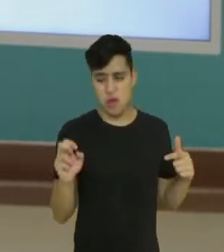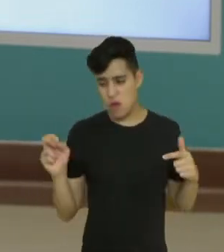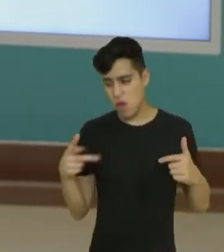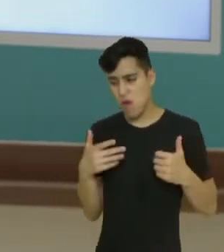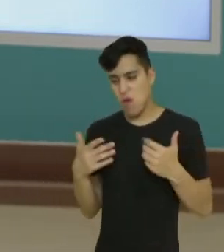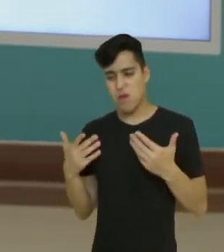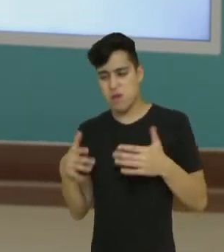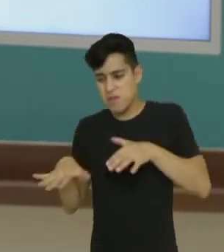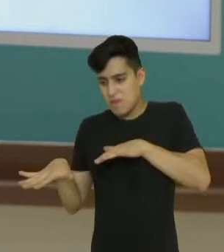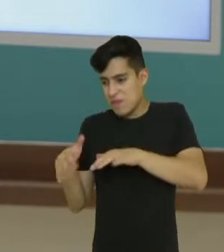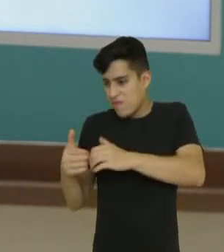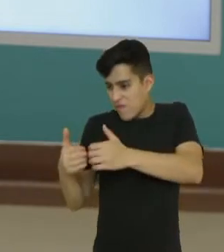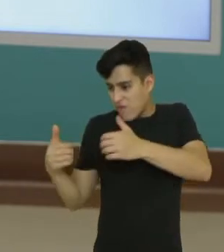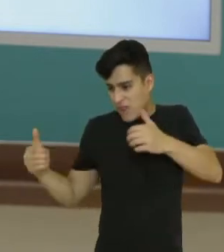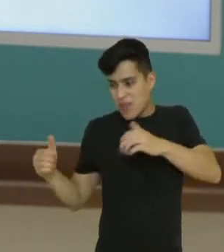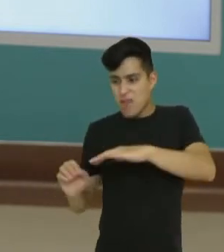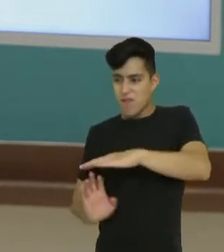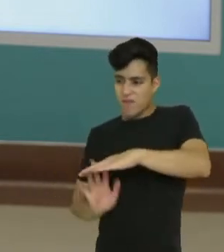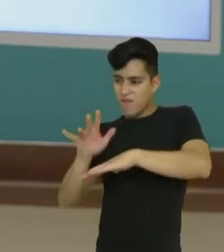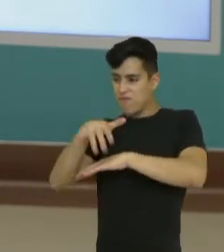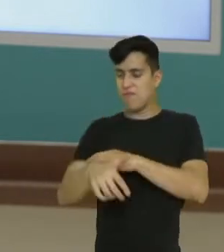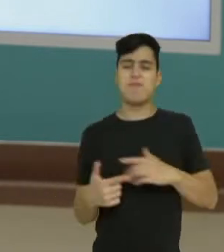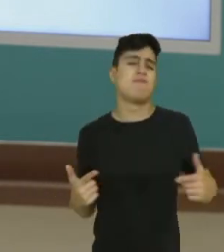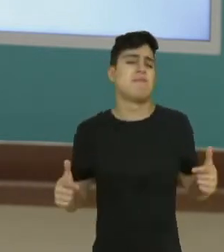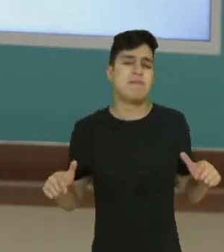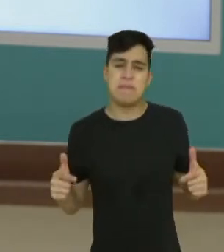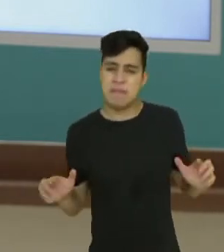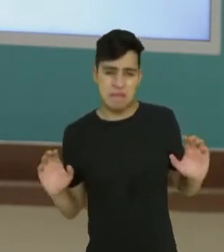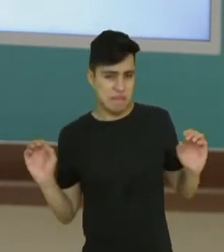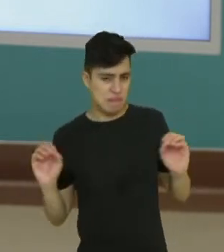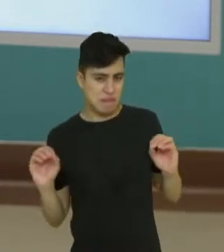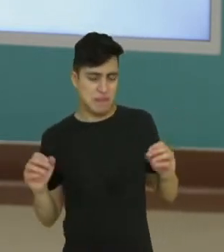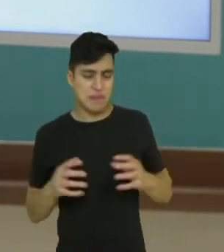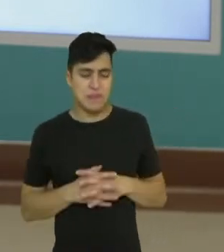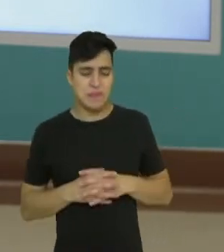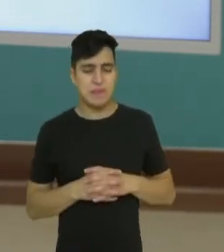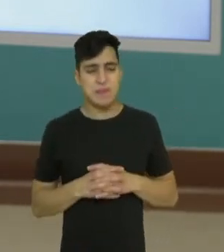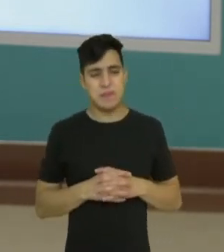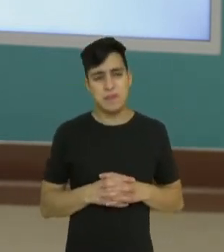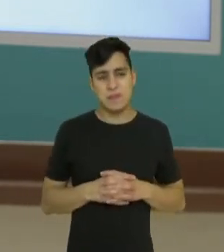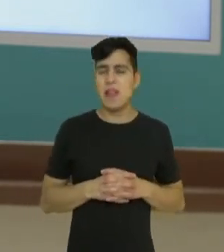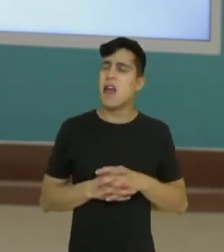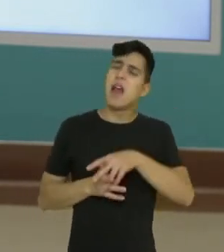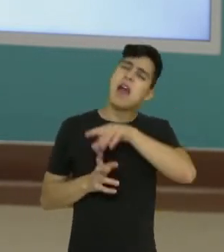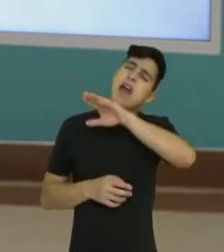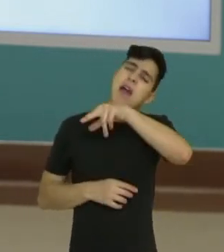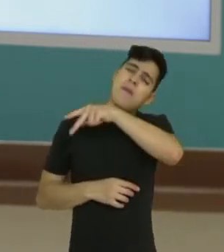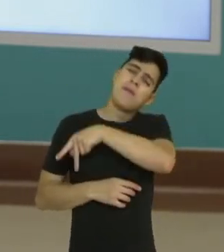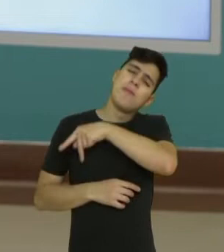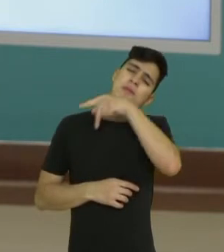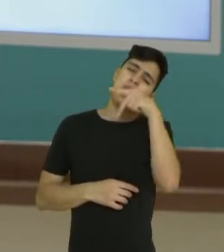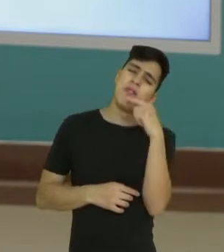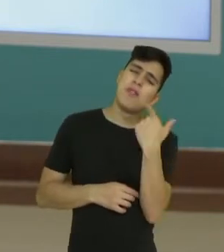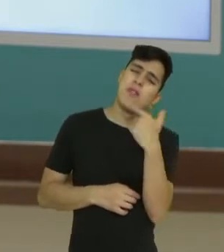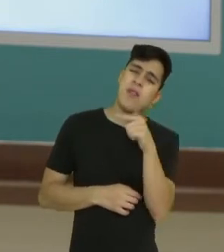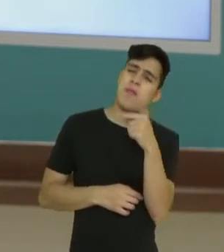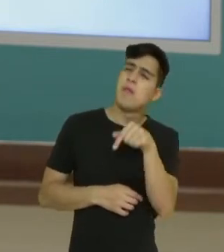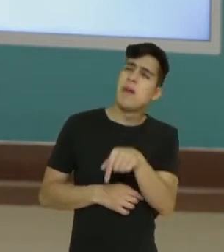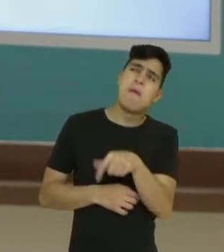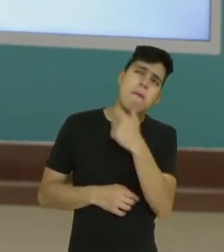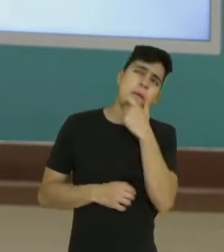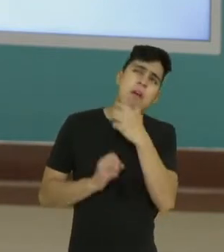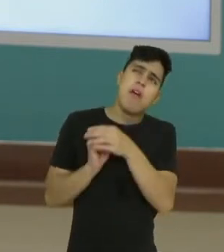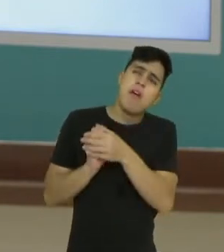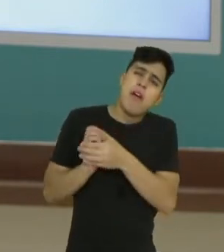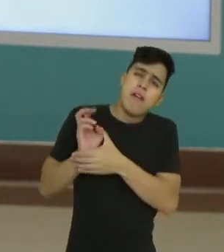acarreta no vulcanismo, quando os vulcões entram em erupção. Ah, mas Fabiano, já que não tem vulcão no